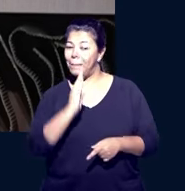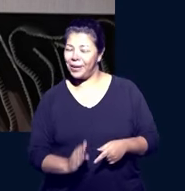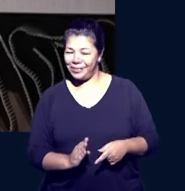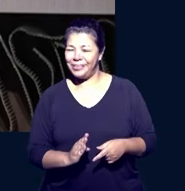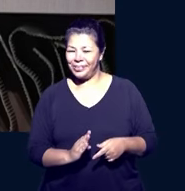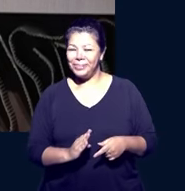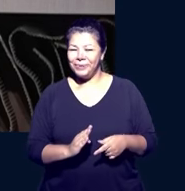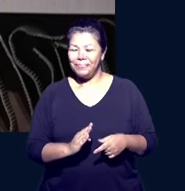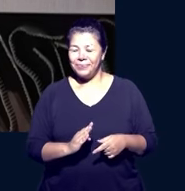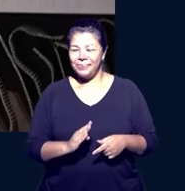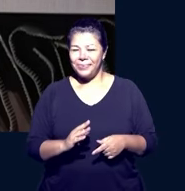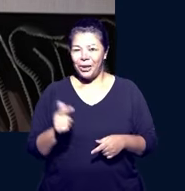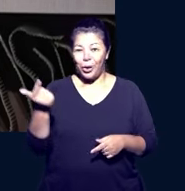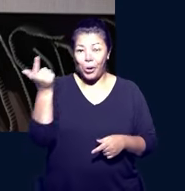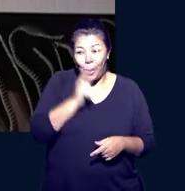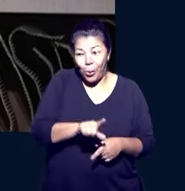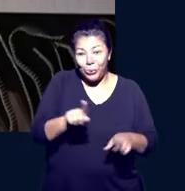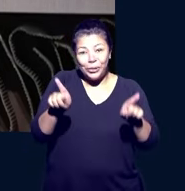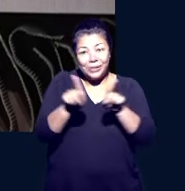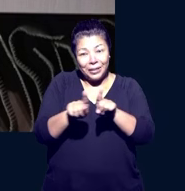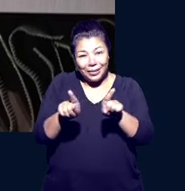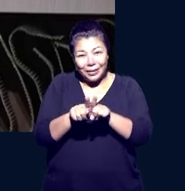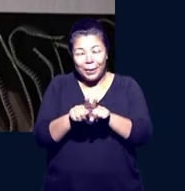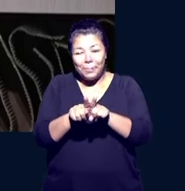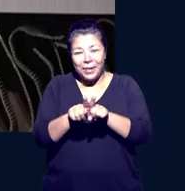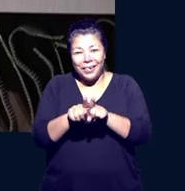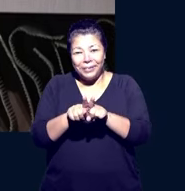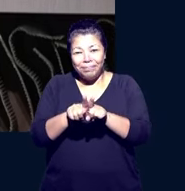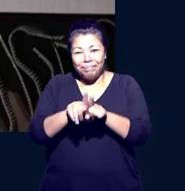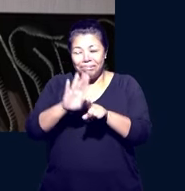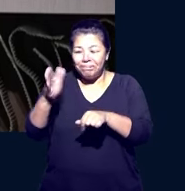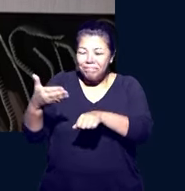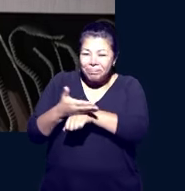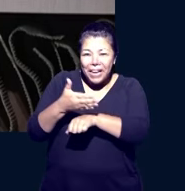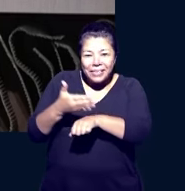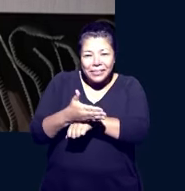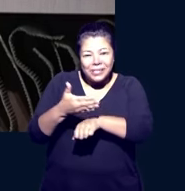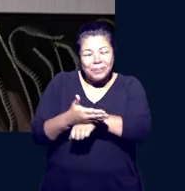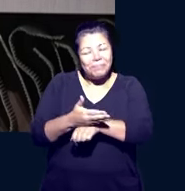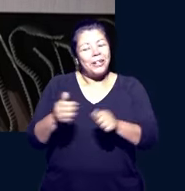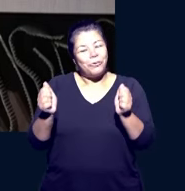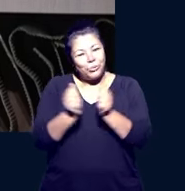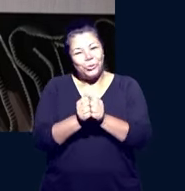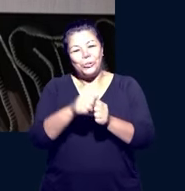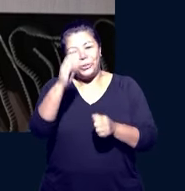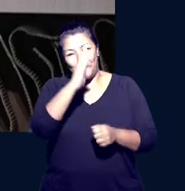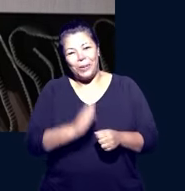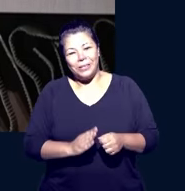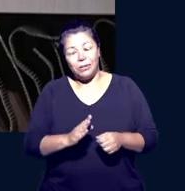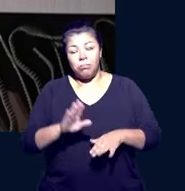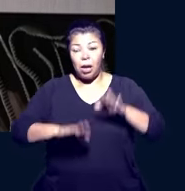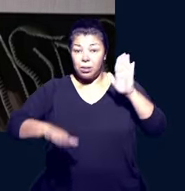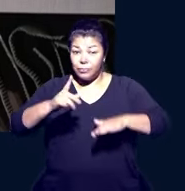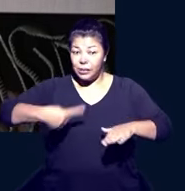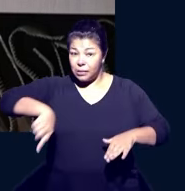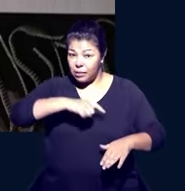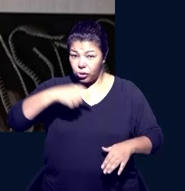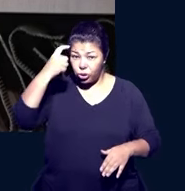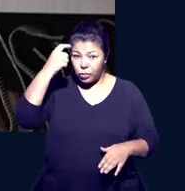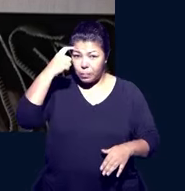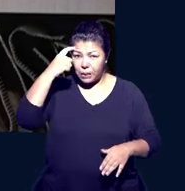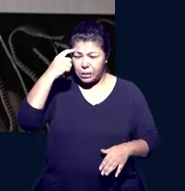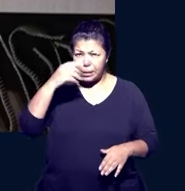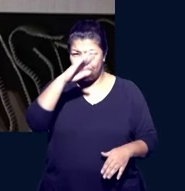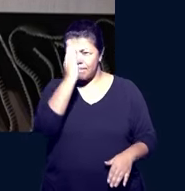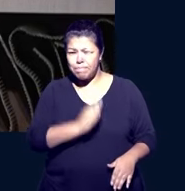botar mais um tijolinho nessa evolução institucional que a gente tem passado a gente acha que o Brasil não melhorou mas ele melhorou